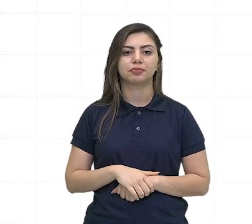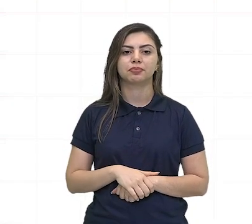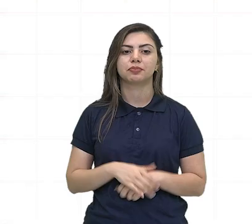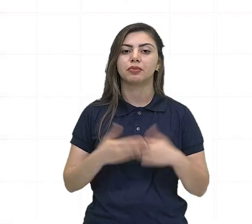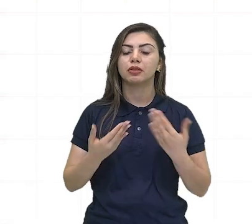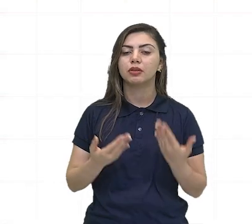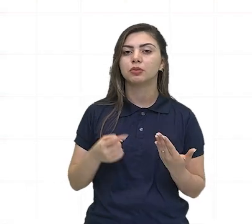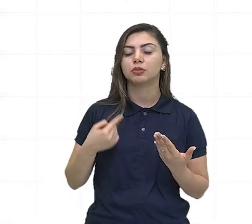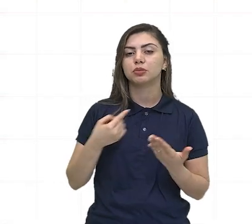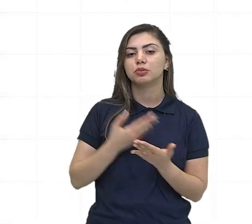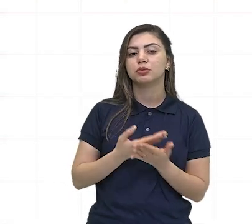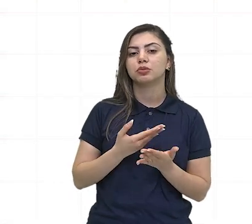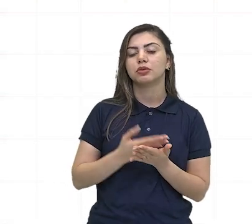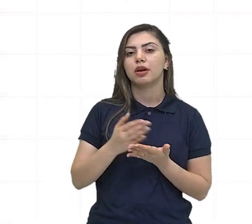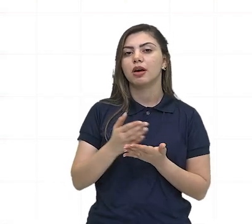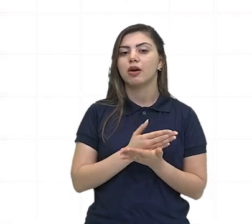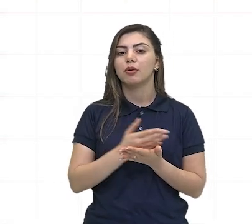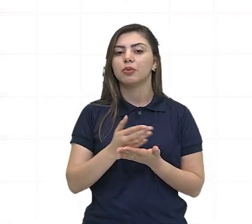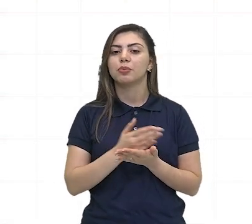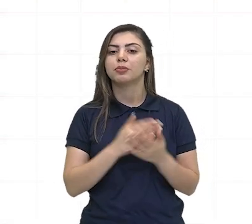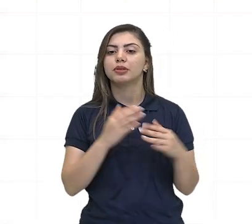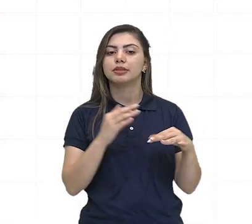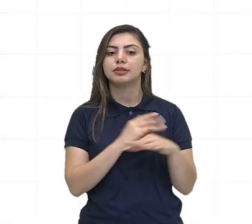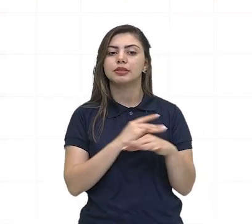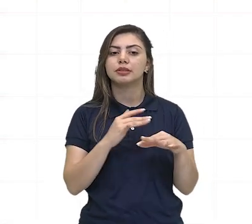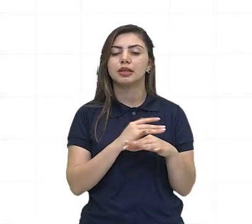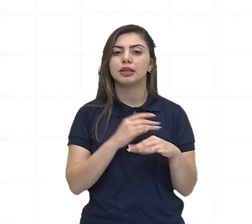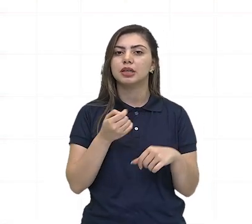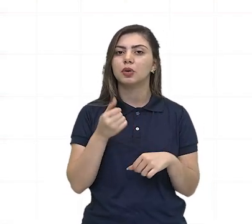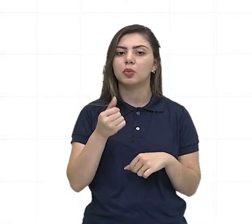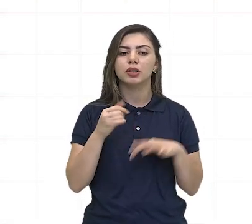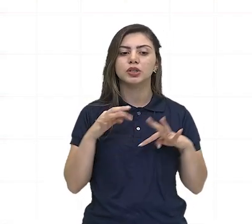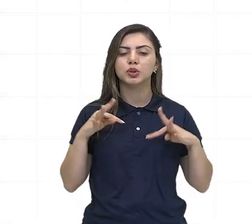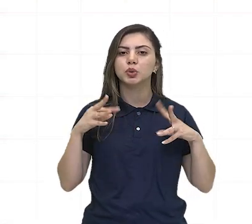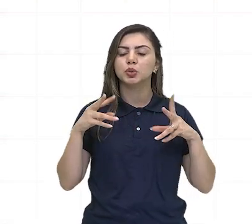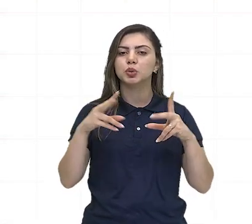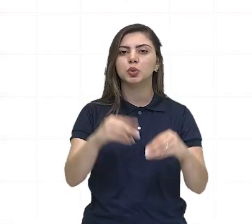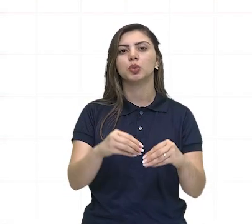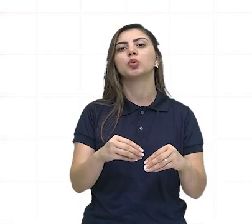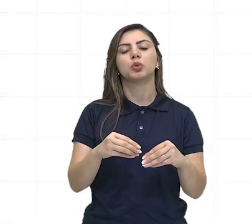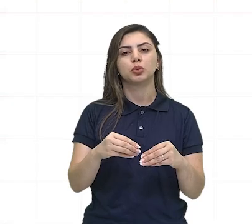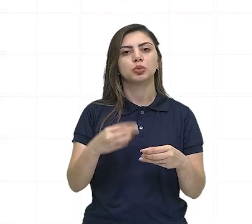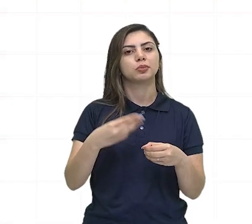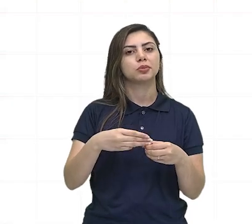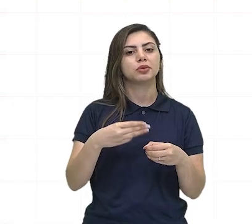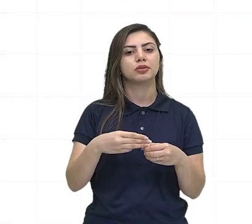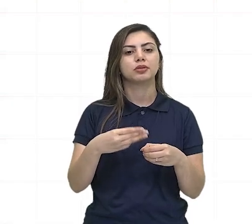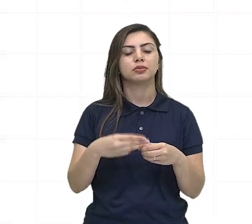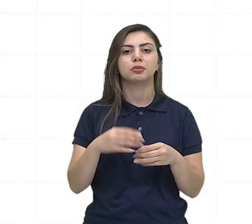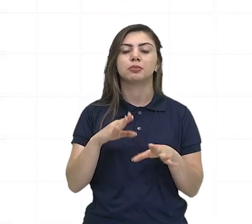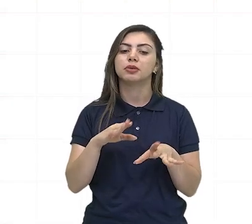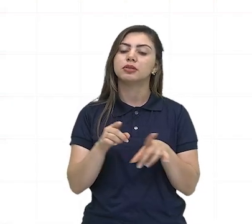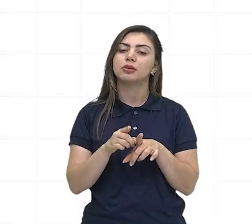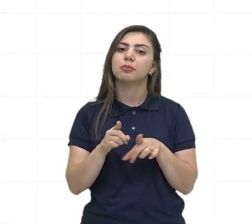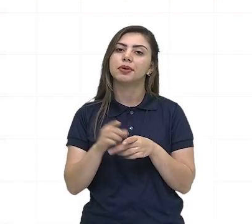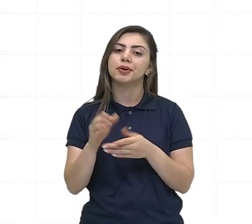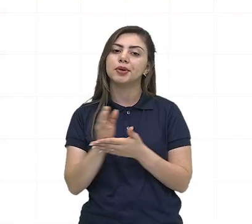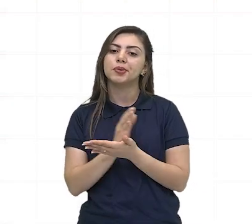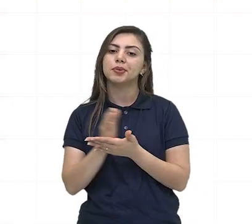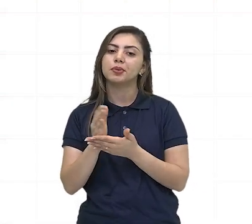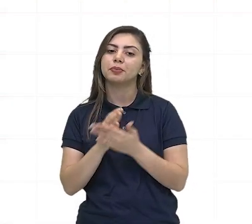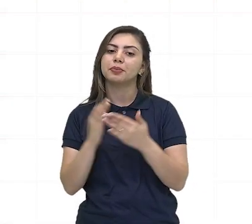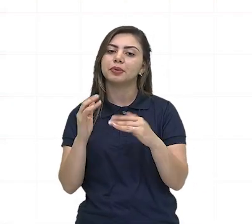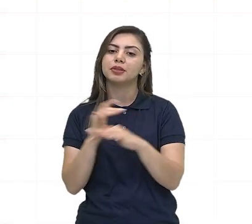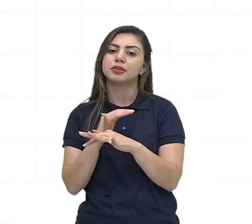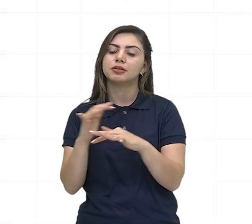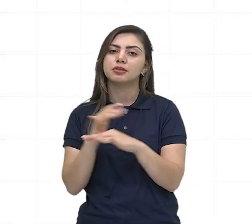que algumas cidades elas ocupam praticamente toda a área municipal. E também há outras cidades que se